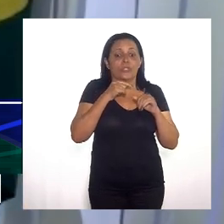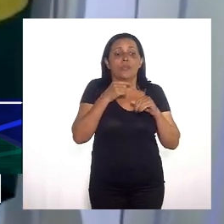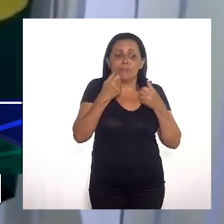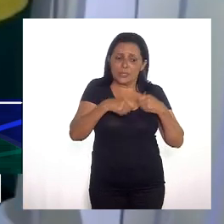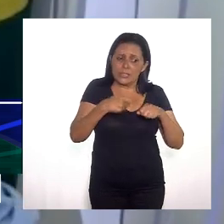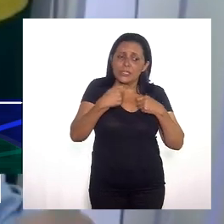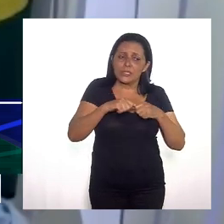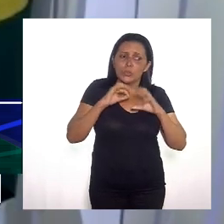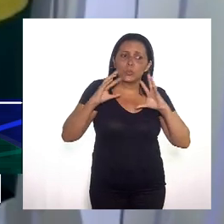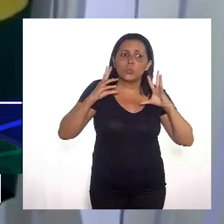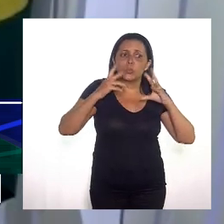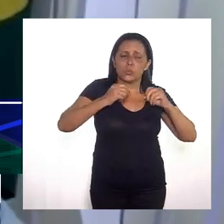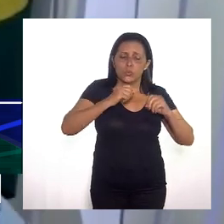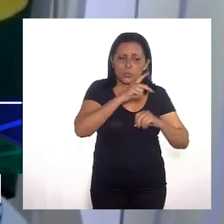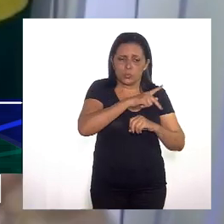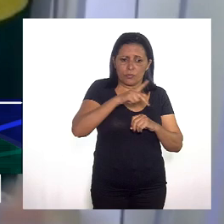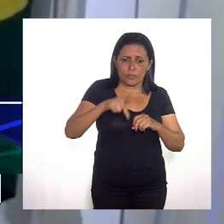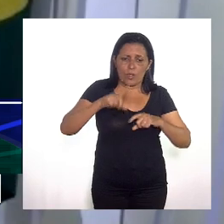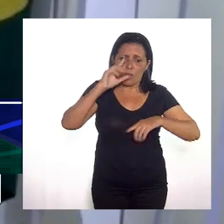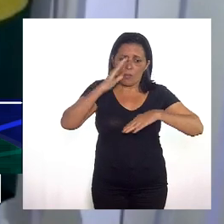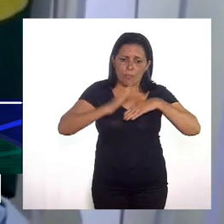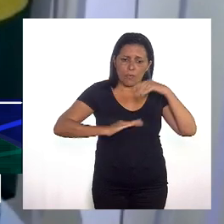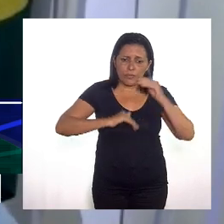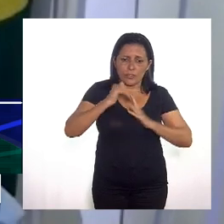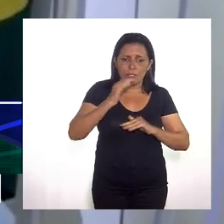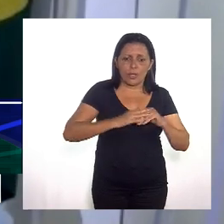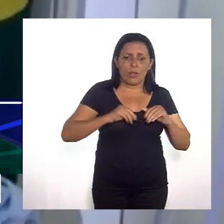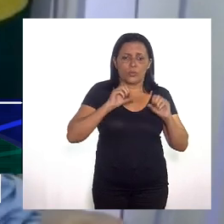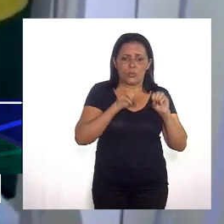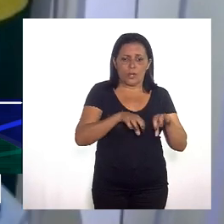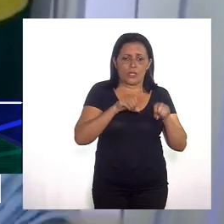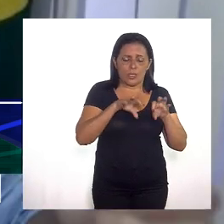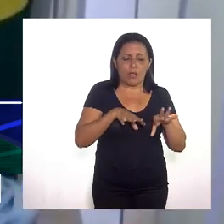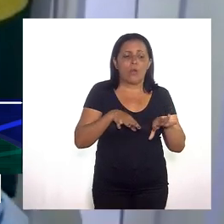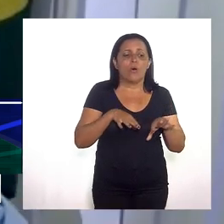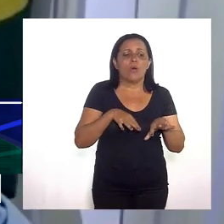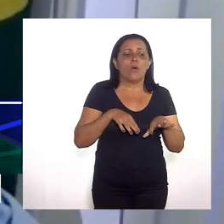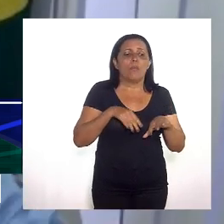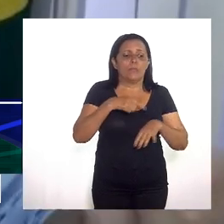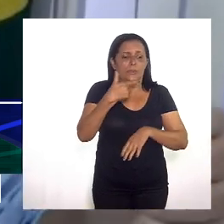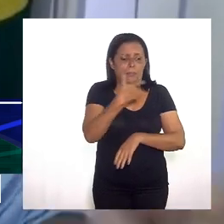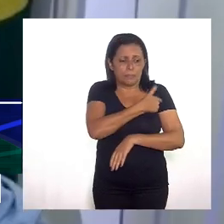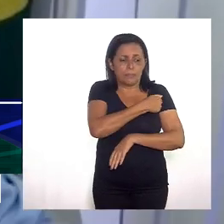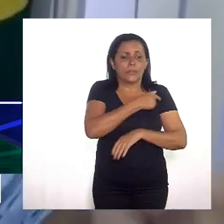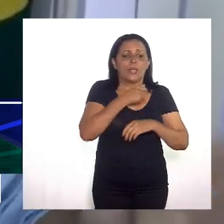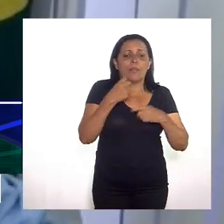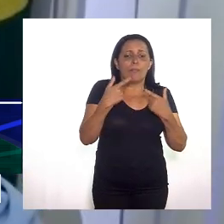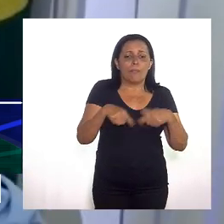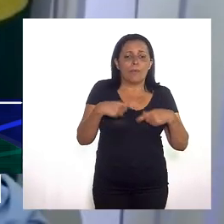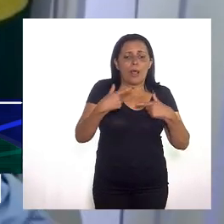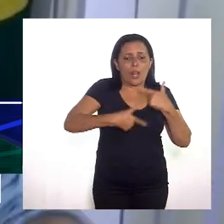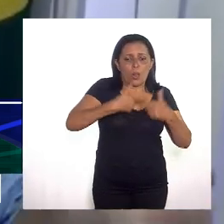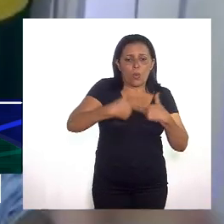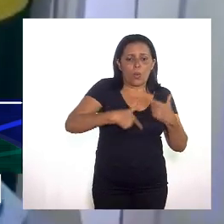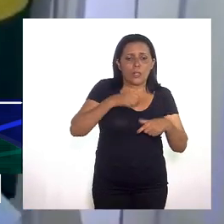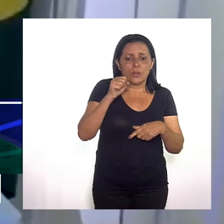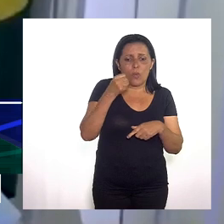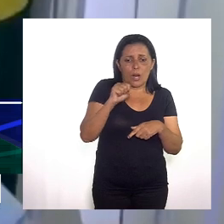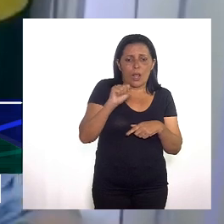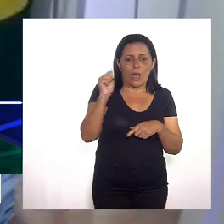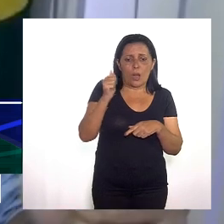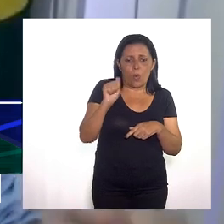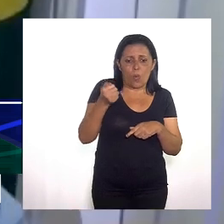imunizados. Mas eu queria, sobretudo, falar sobre isso, falar sobre as lutas de hoje, de Saquarema e de Araruama,